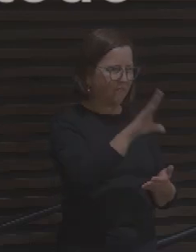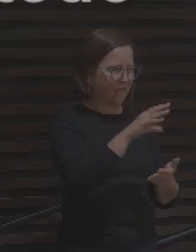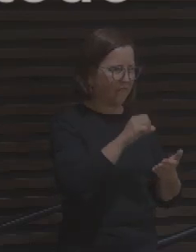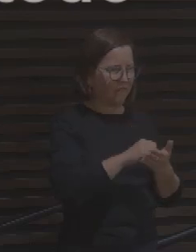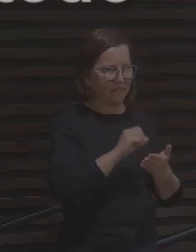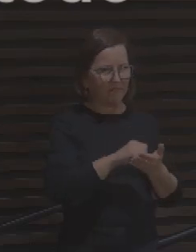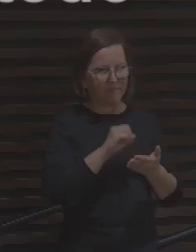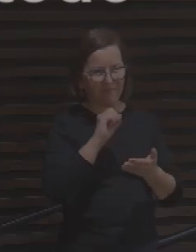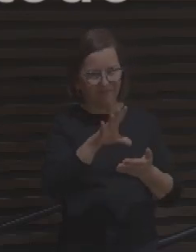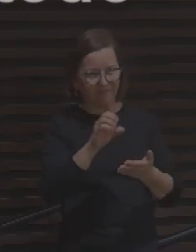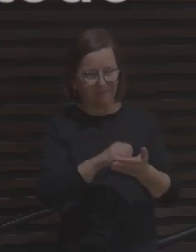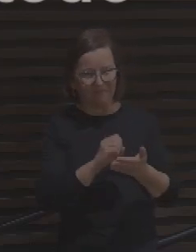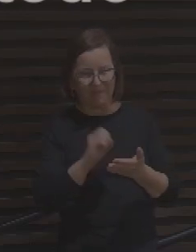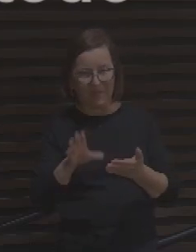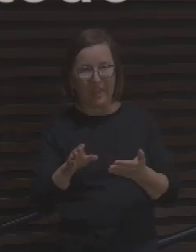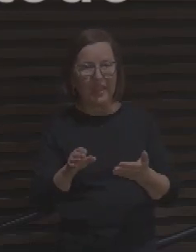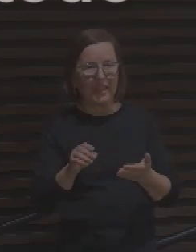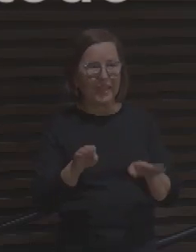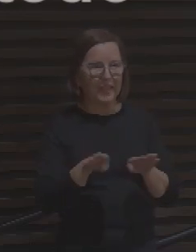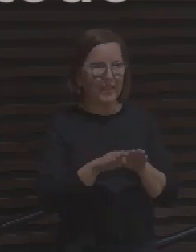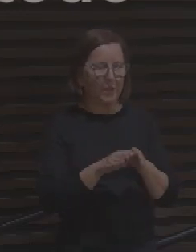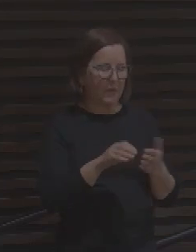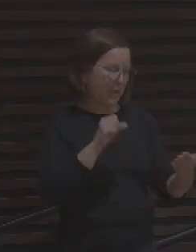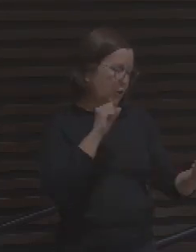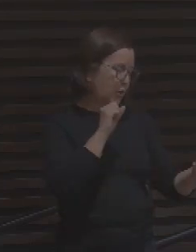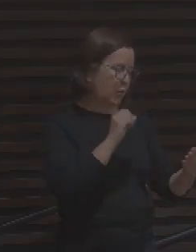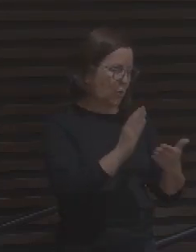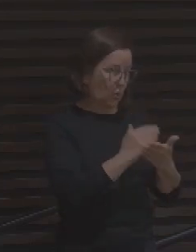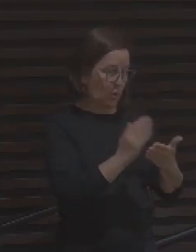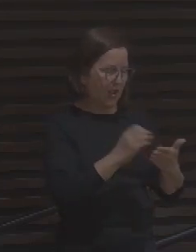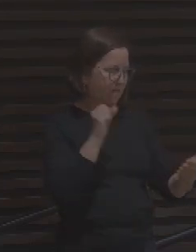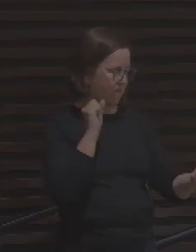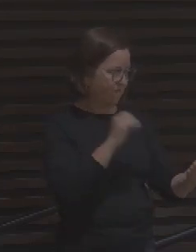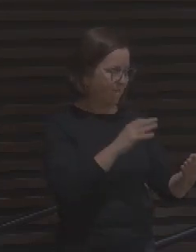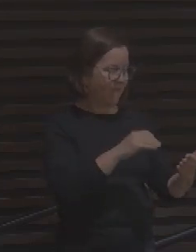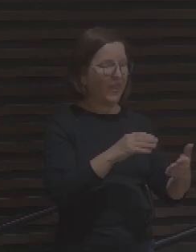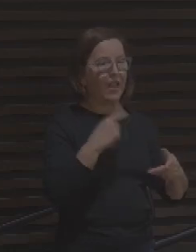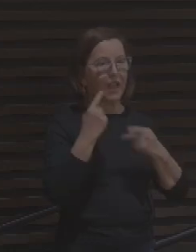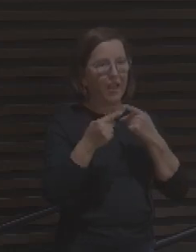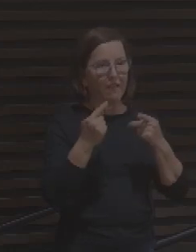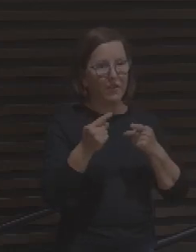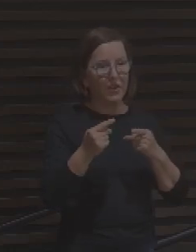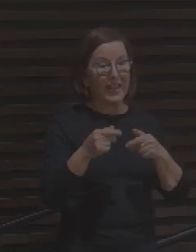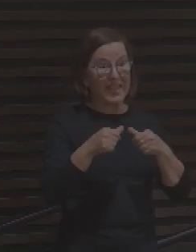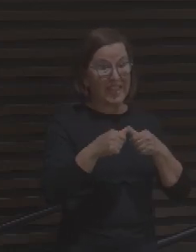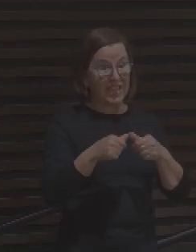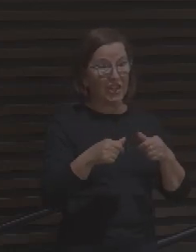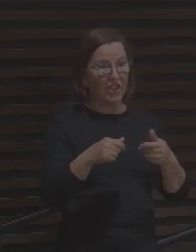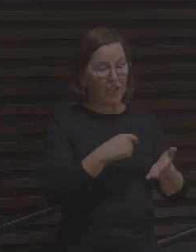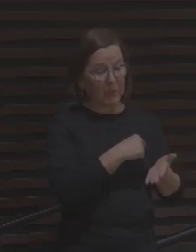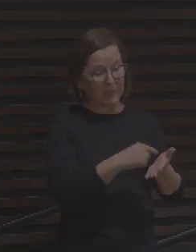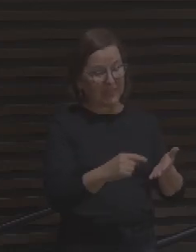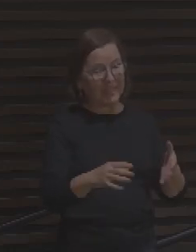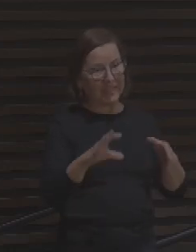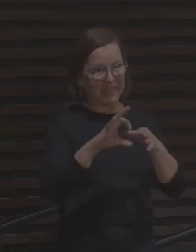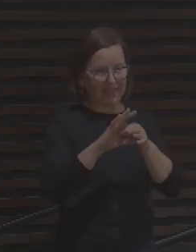livro, como também sobre o povo, dizendo: este é o sangue da aliança a